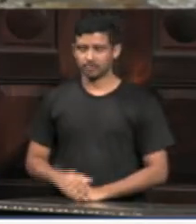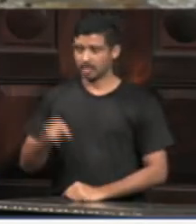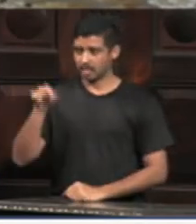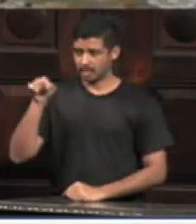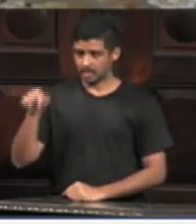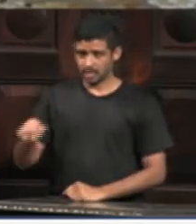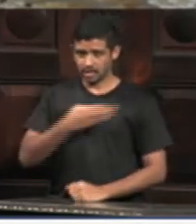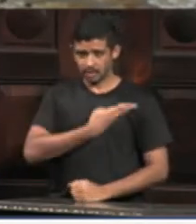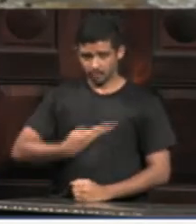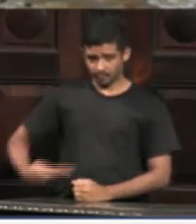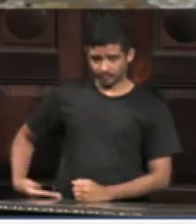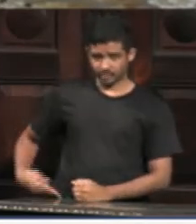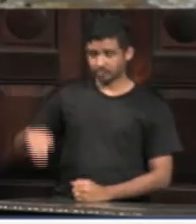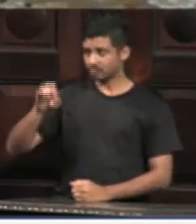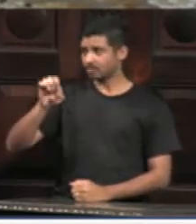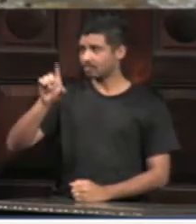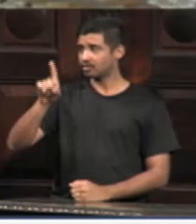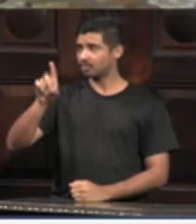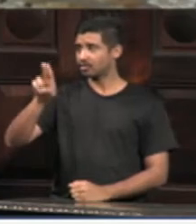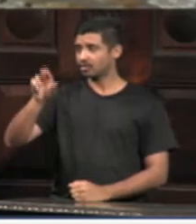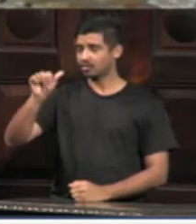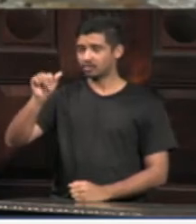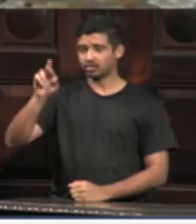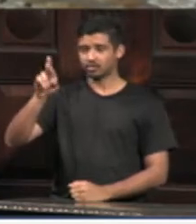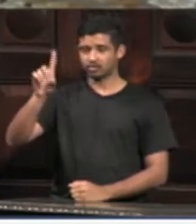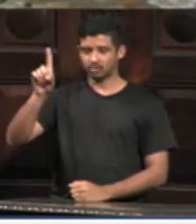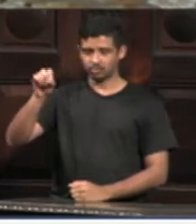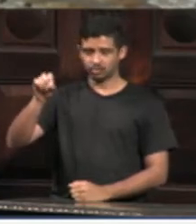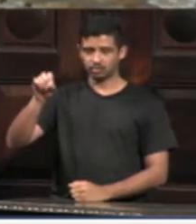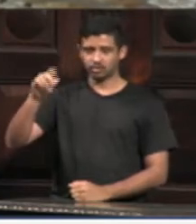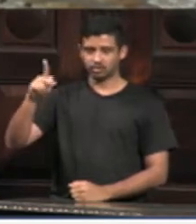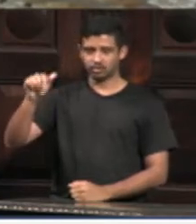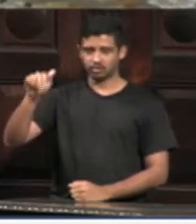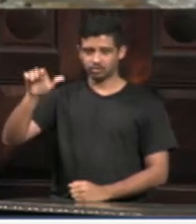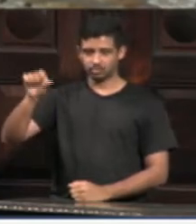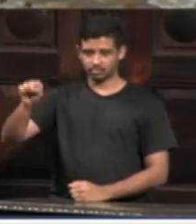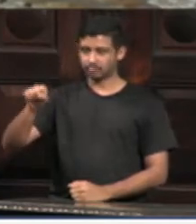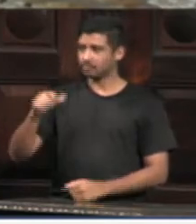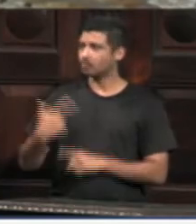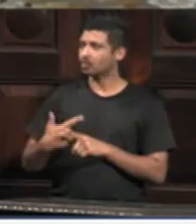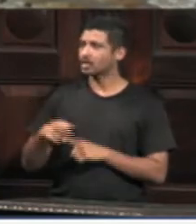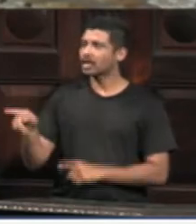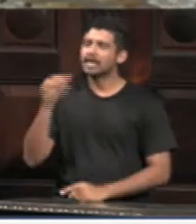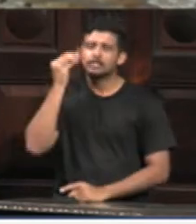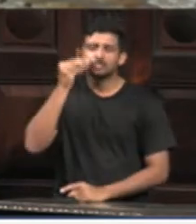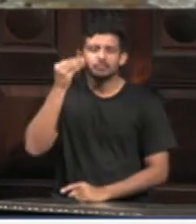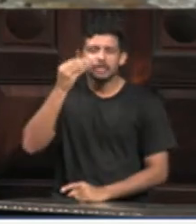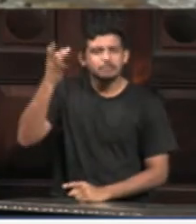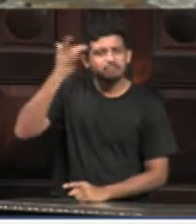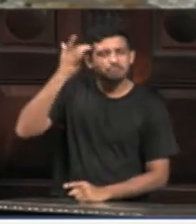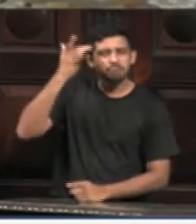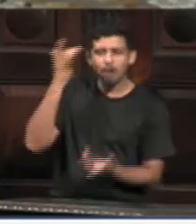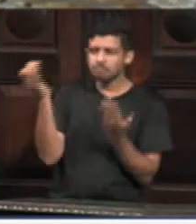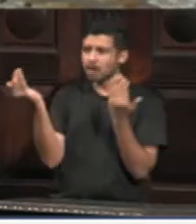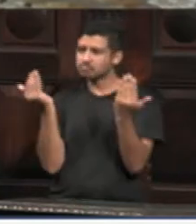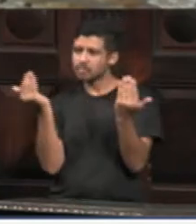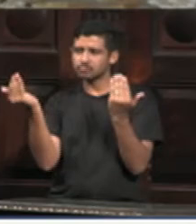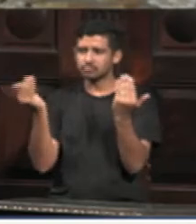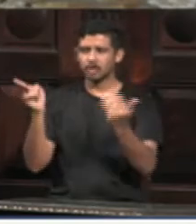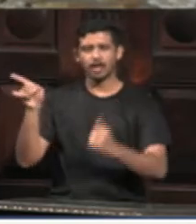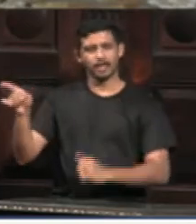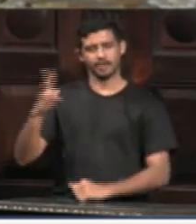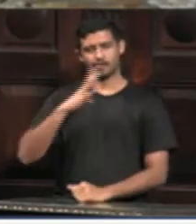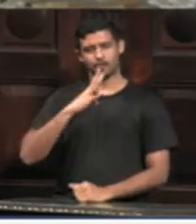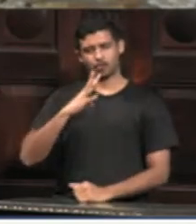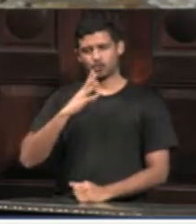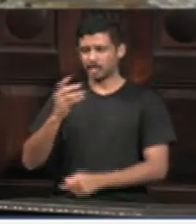Paes, porque ele tem, Luiz Paulo, a experiência, a maturidade necessária. Ele sabe, ele conhece